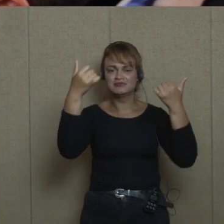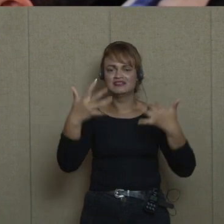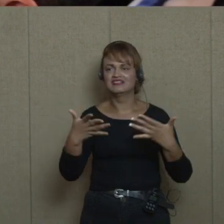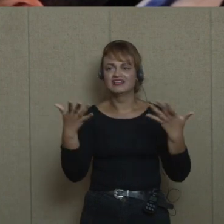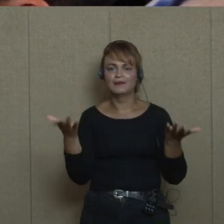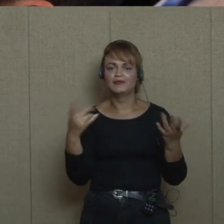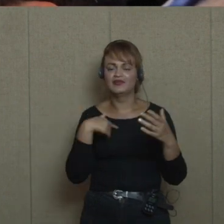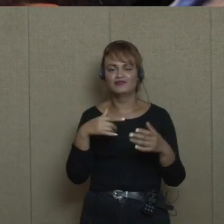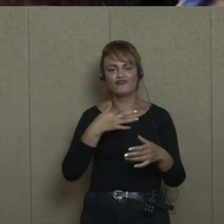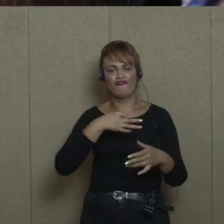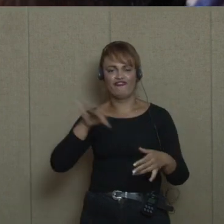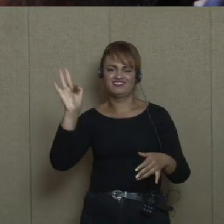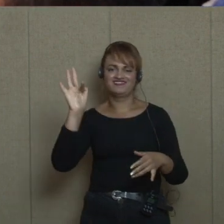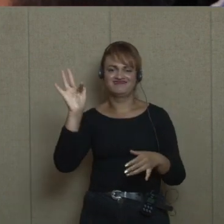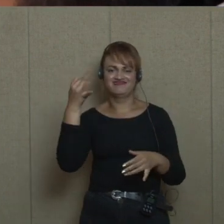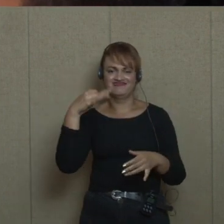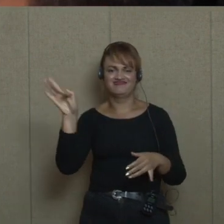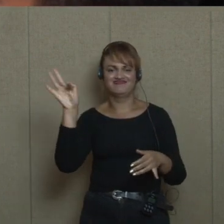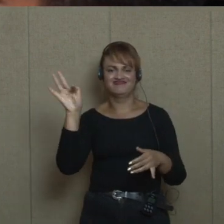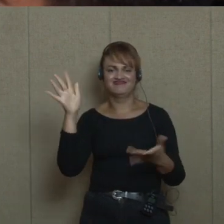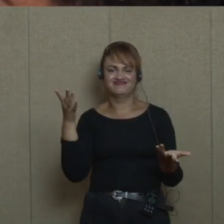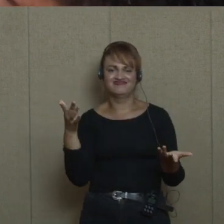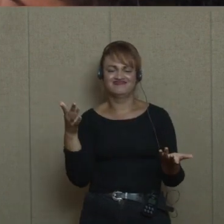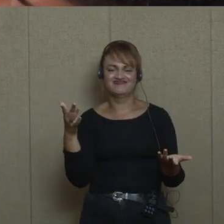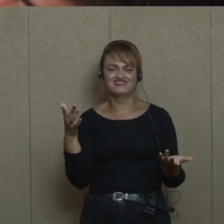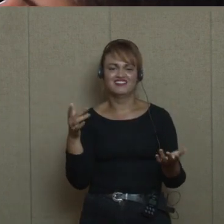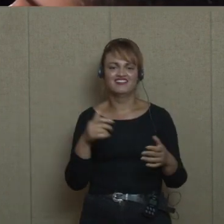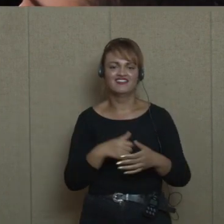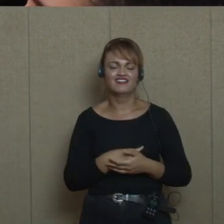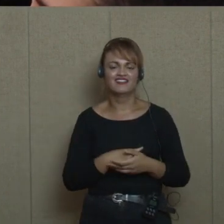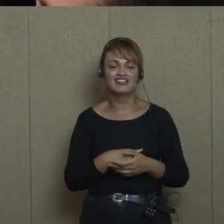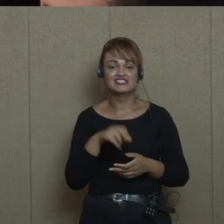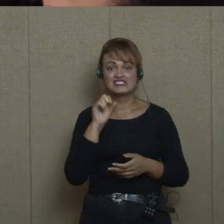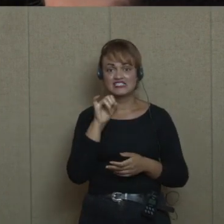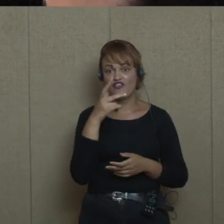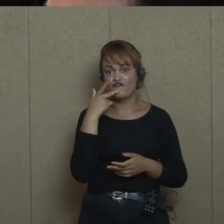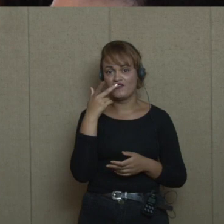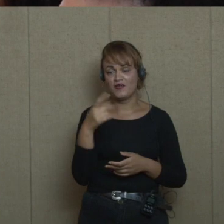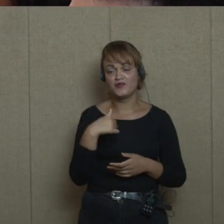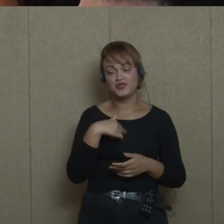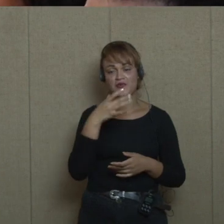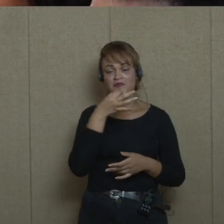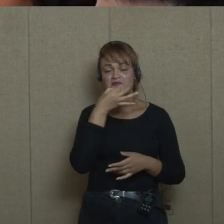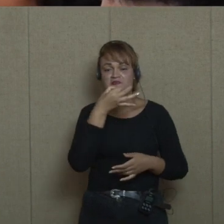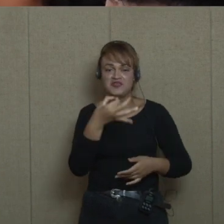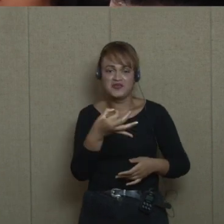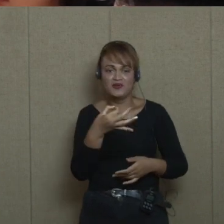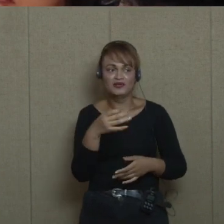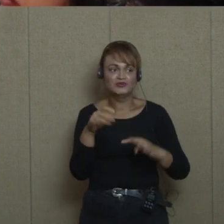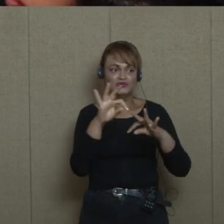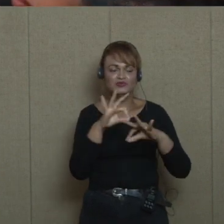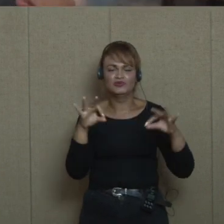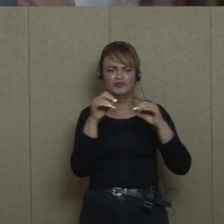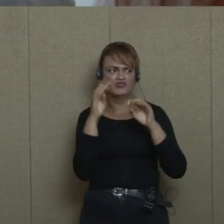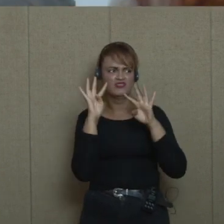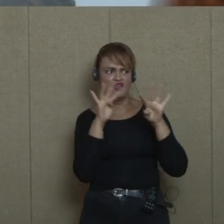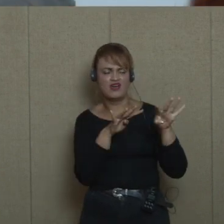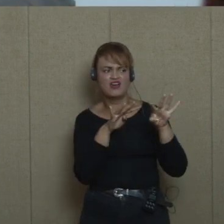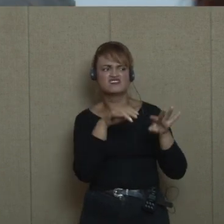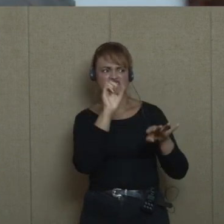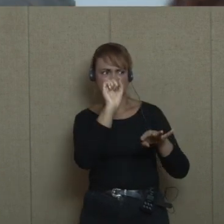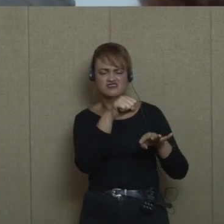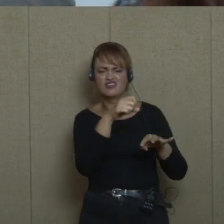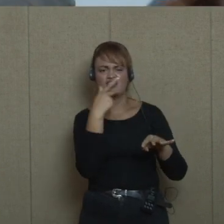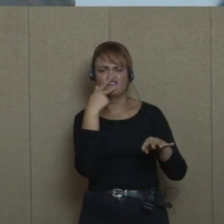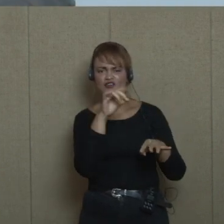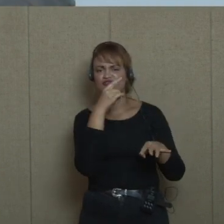sou francês. Se eu disser o que eu penso, todo mundo vai dizer sim, ele disse